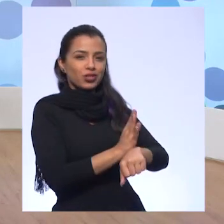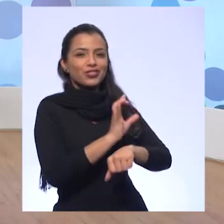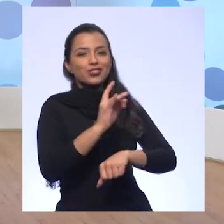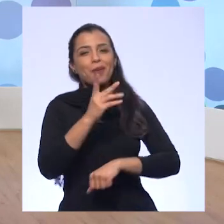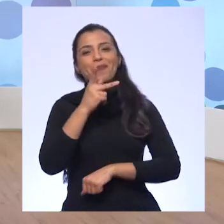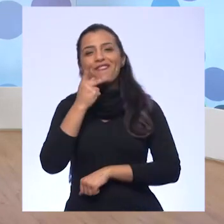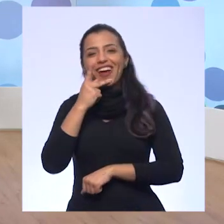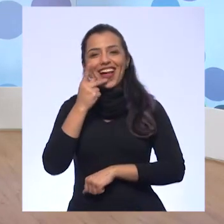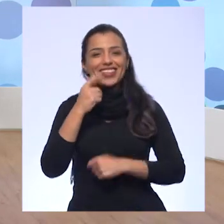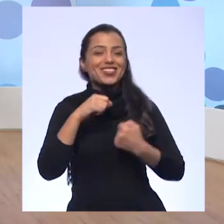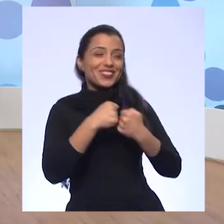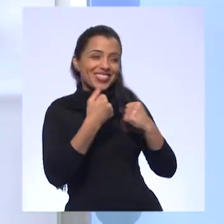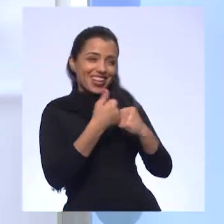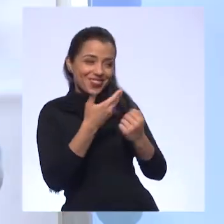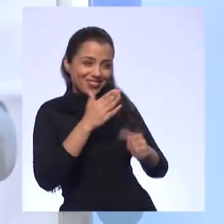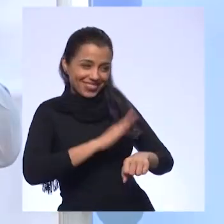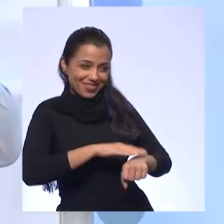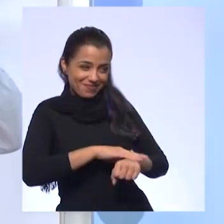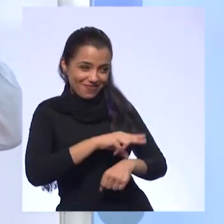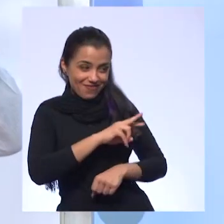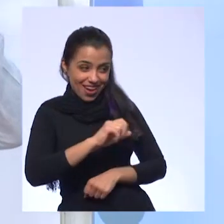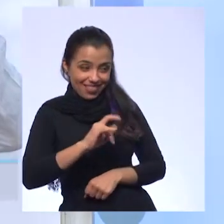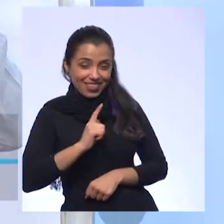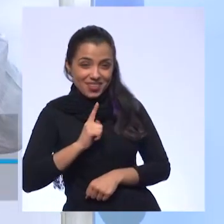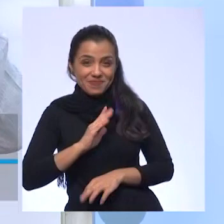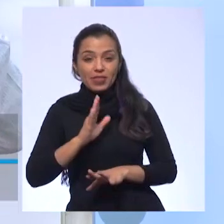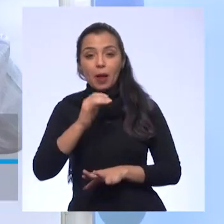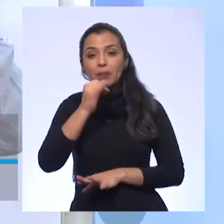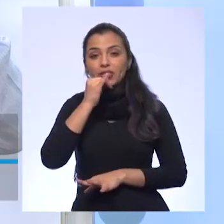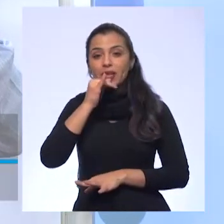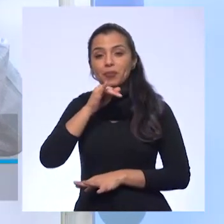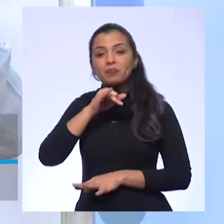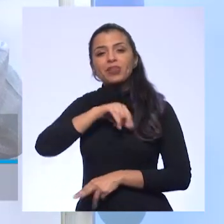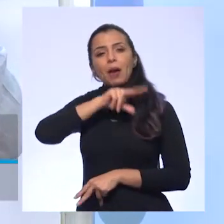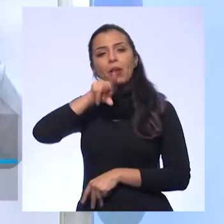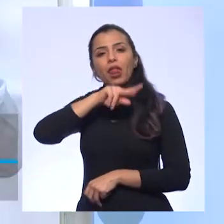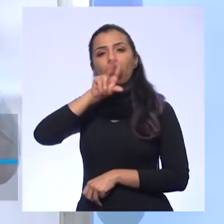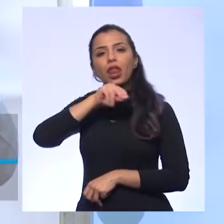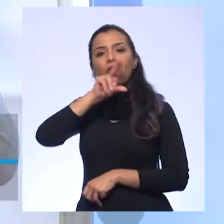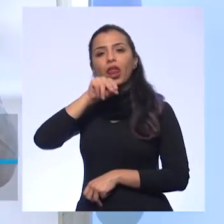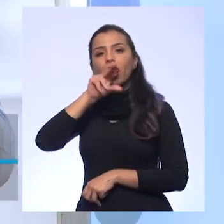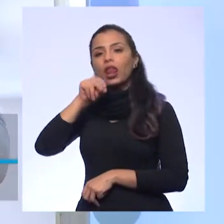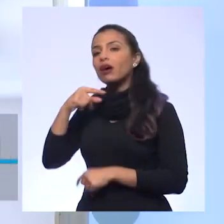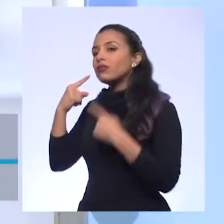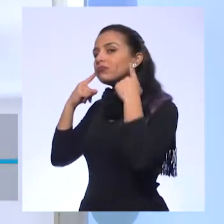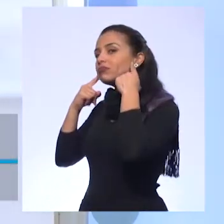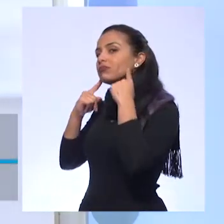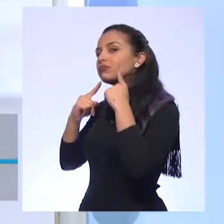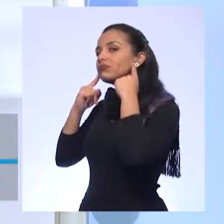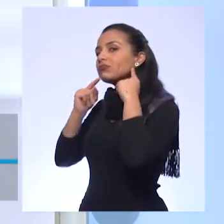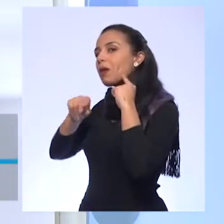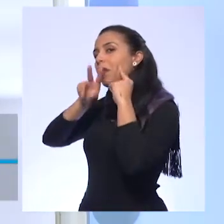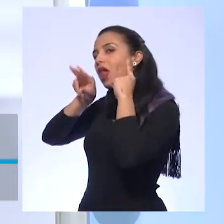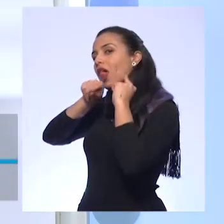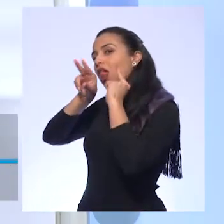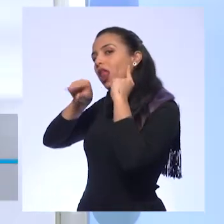sobrar. Como a gente fala muito, esse músculo está sempre sendo exercitado e ele deve